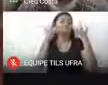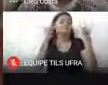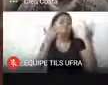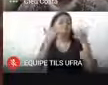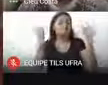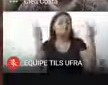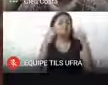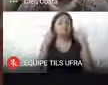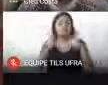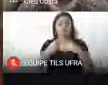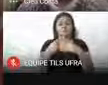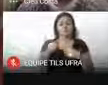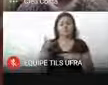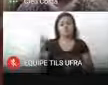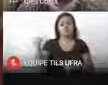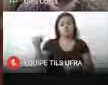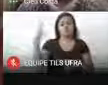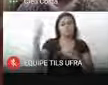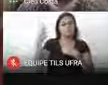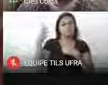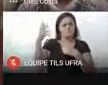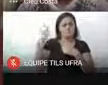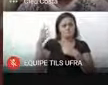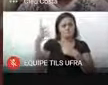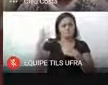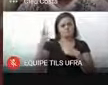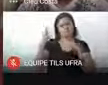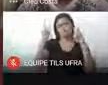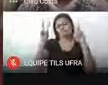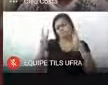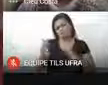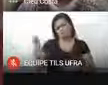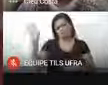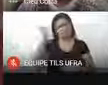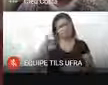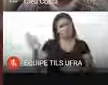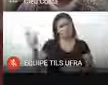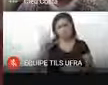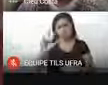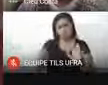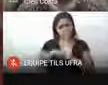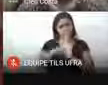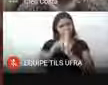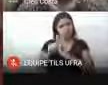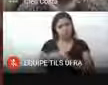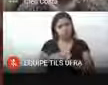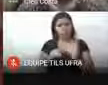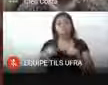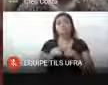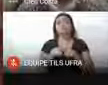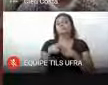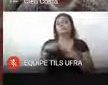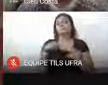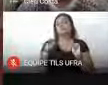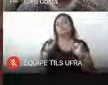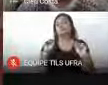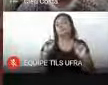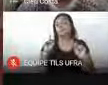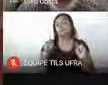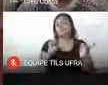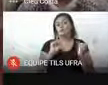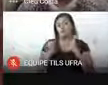né, trazerem questões teóricas, pontuais de pesquisa, também haverá uma espécie de um